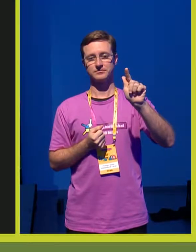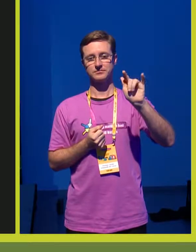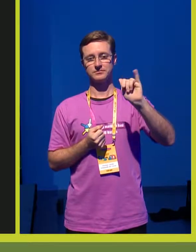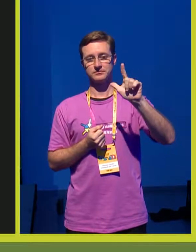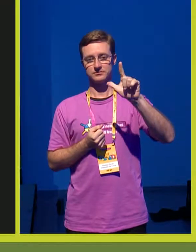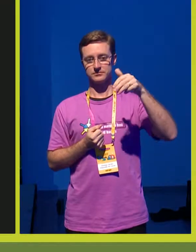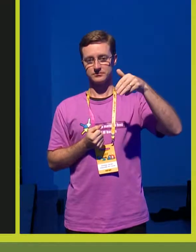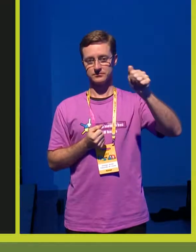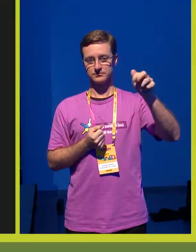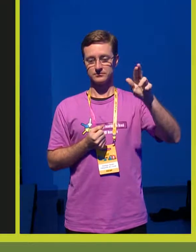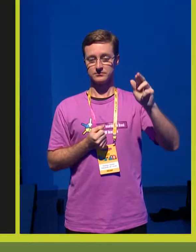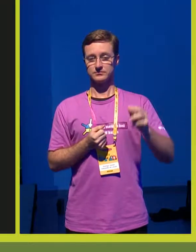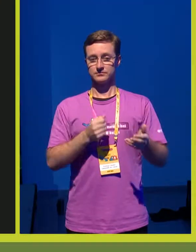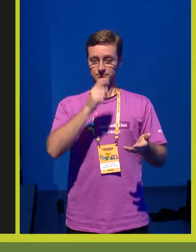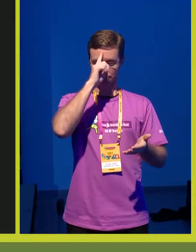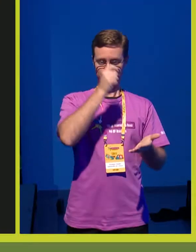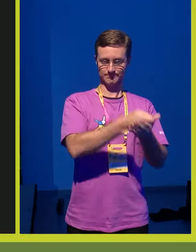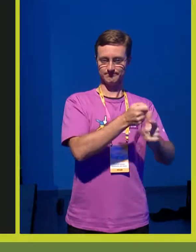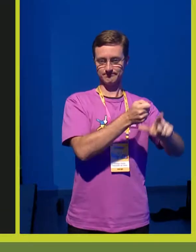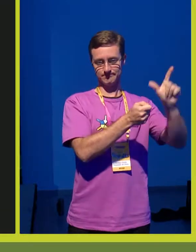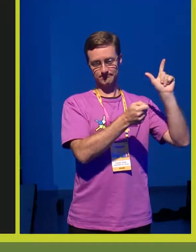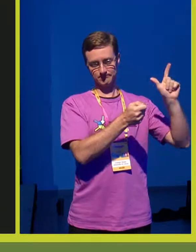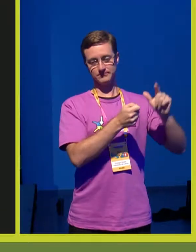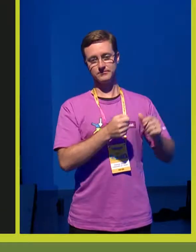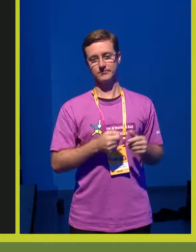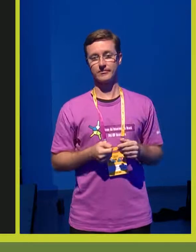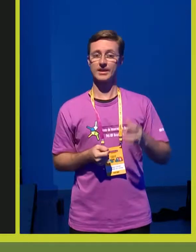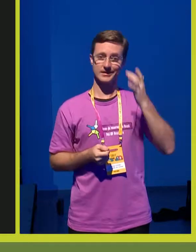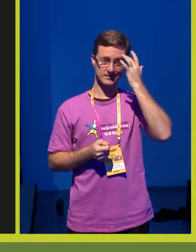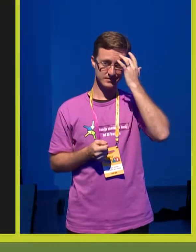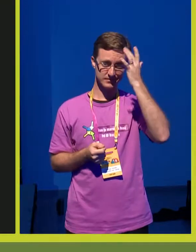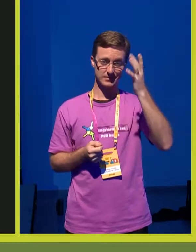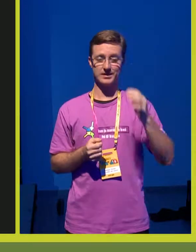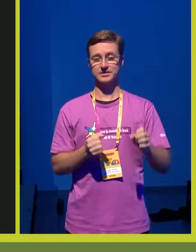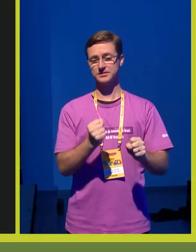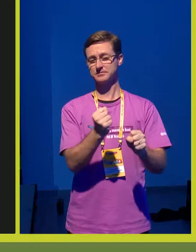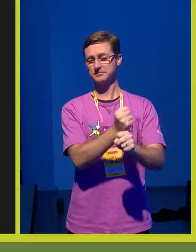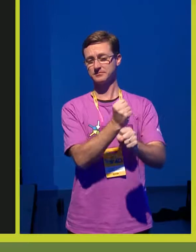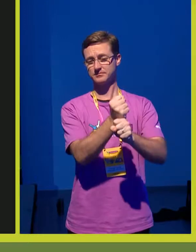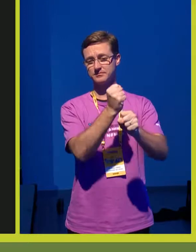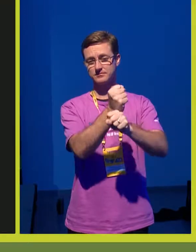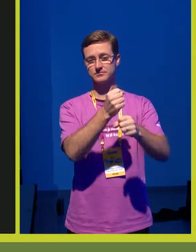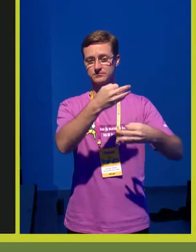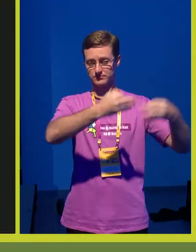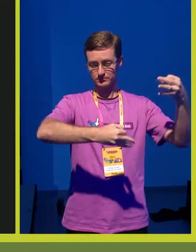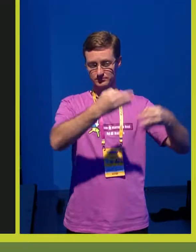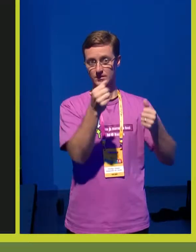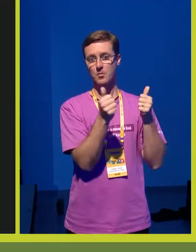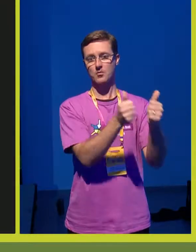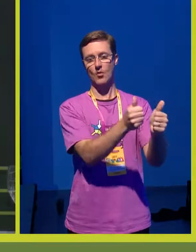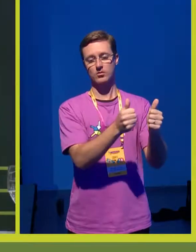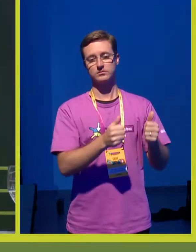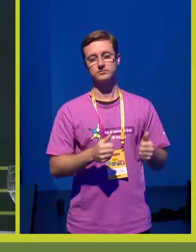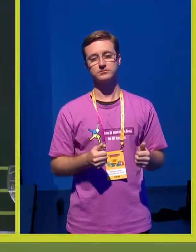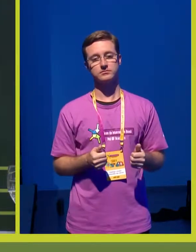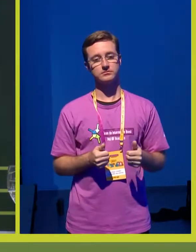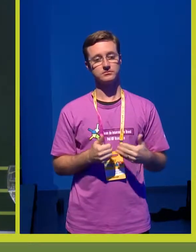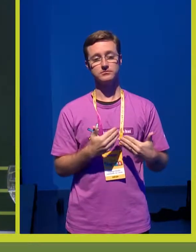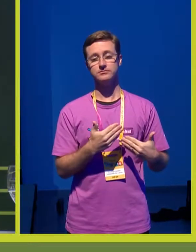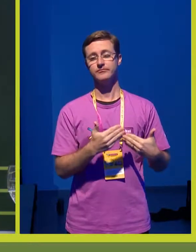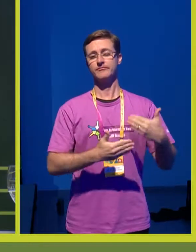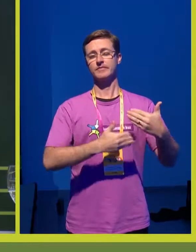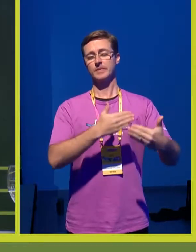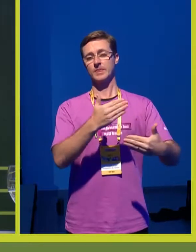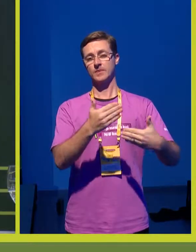porque aquele caso lá será muito mais fácil construir uma jurisprudência boa se esse caso aqui virar antes